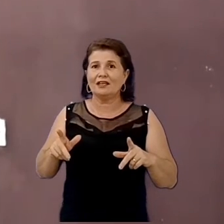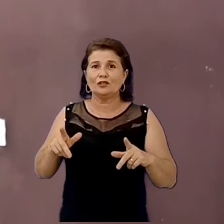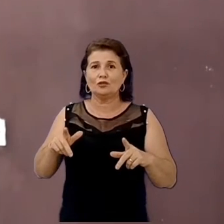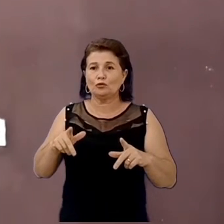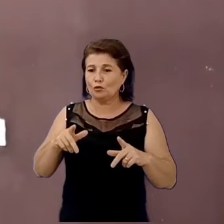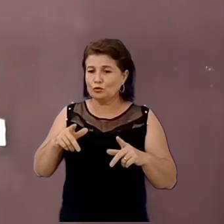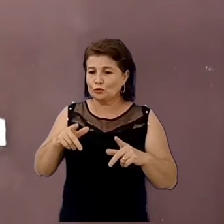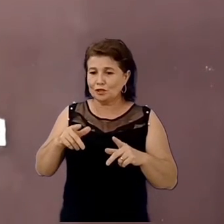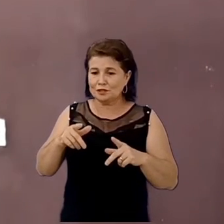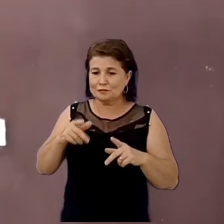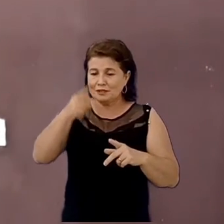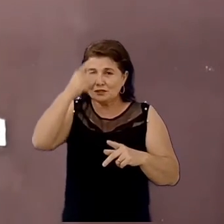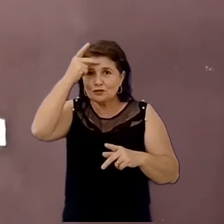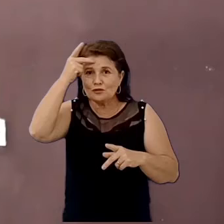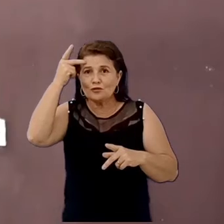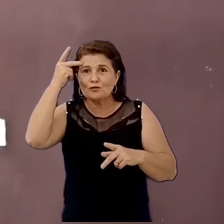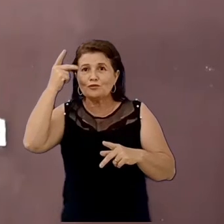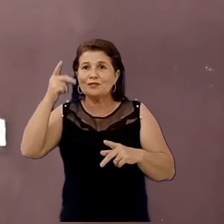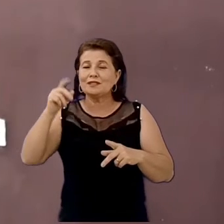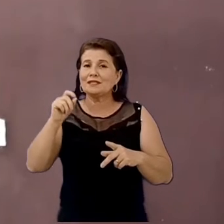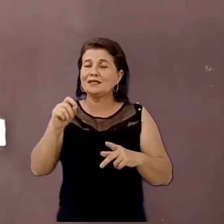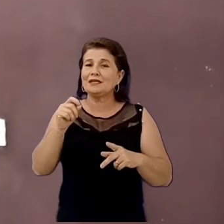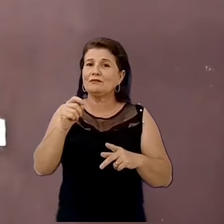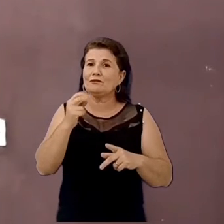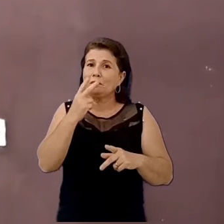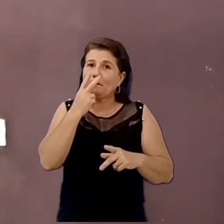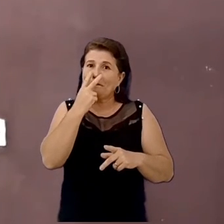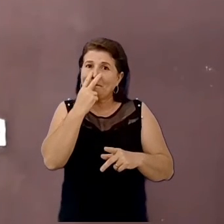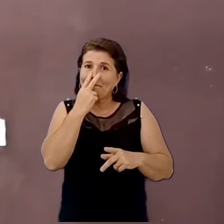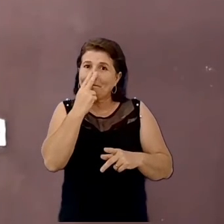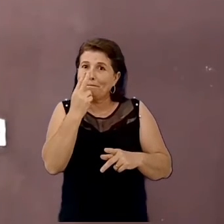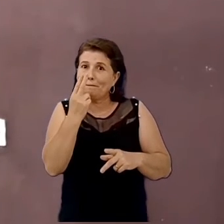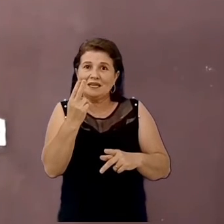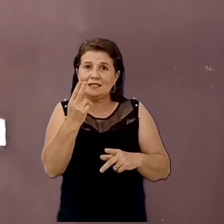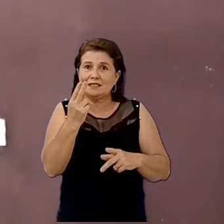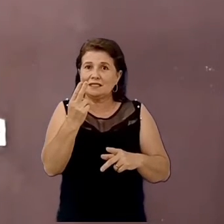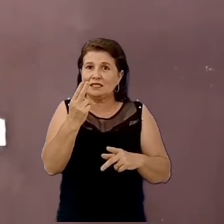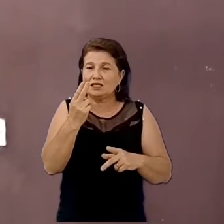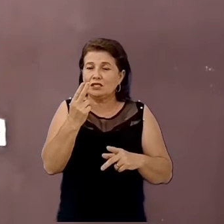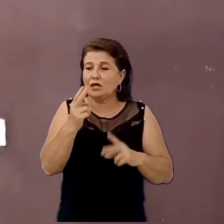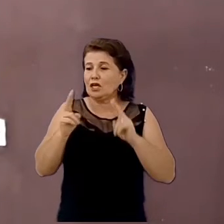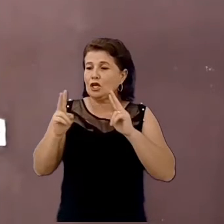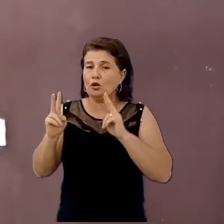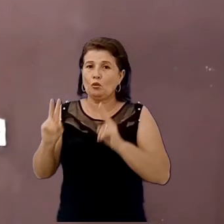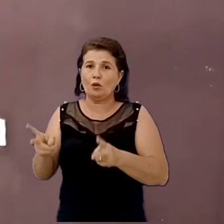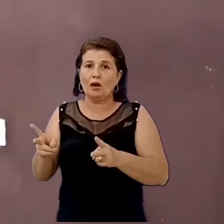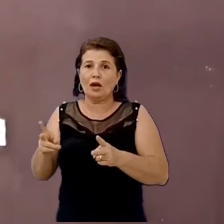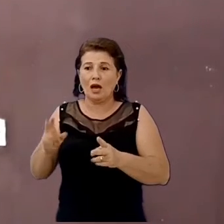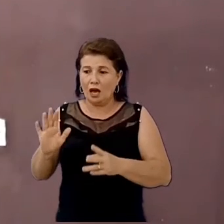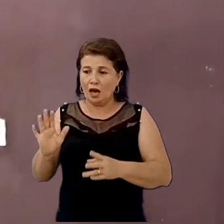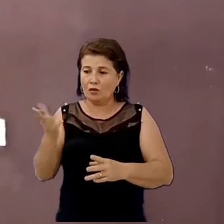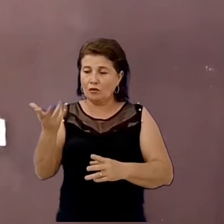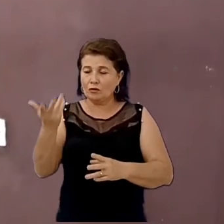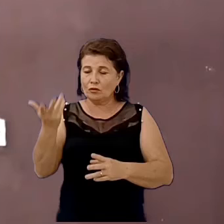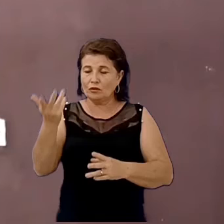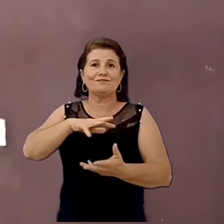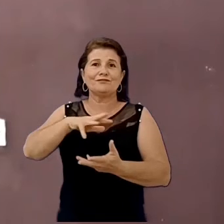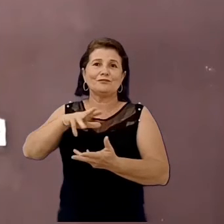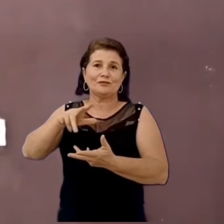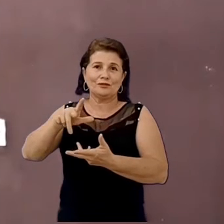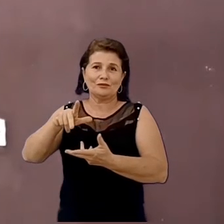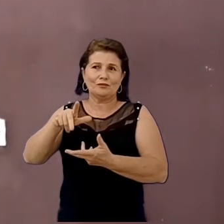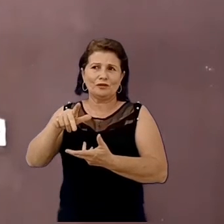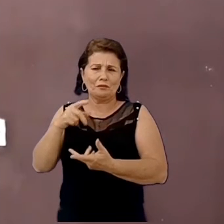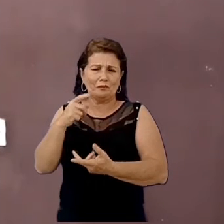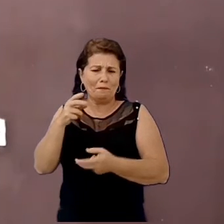os frutos que não fossem parecidos, compatíveis com o que também se acontecia no mundo, eles deveriam